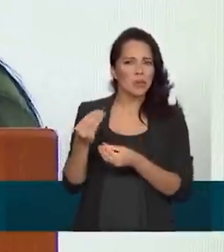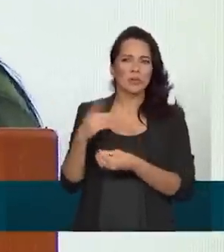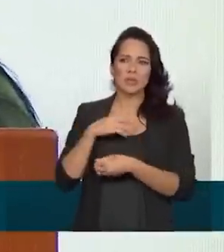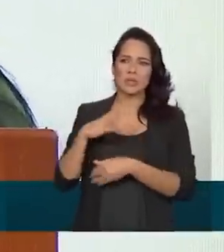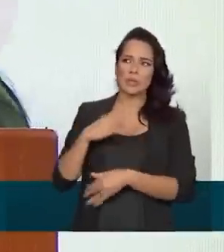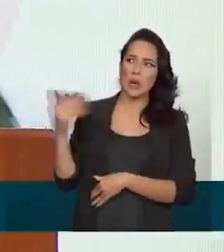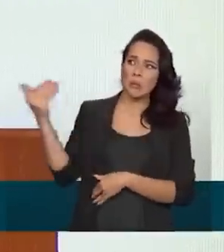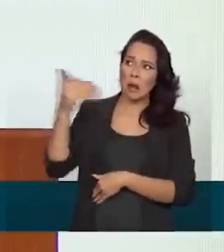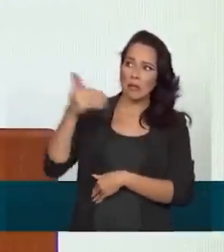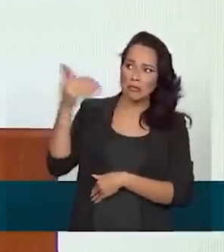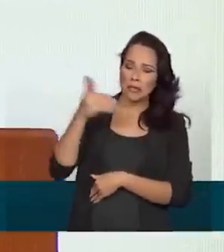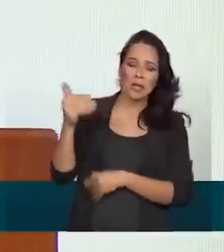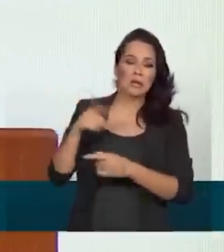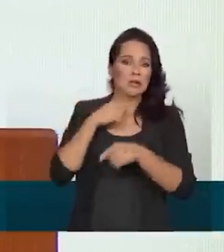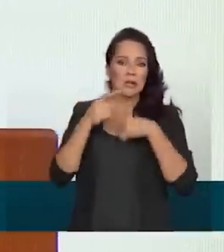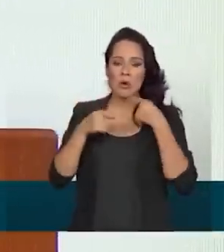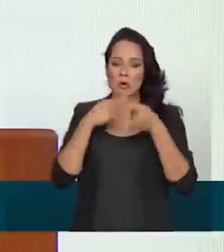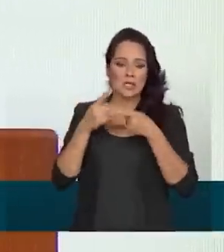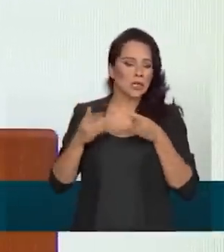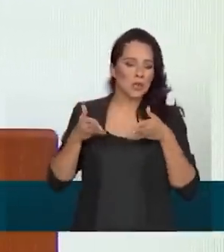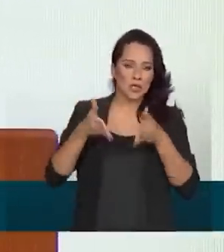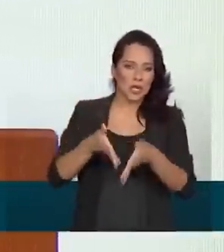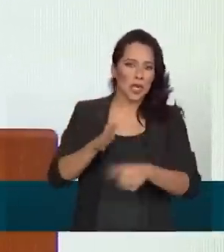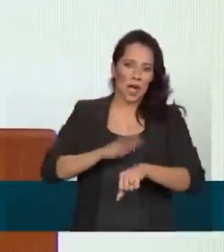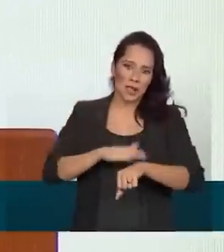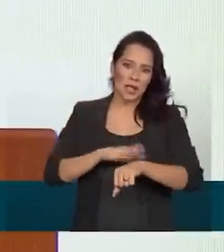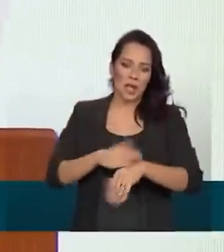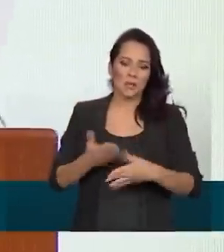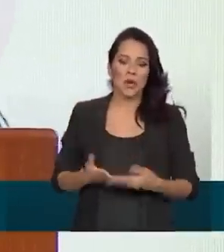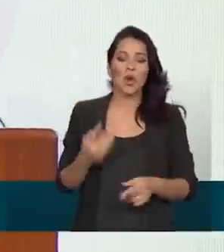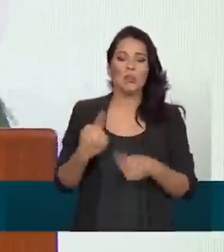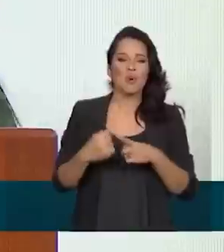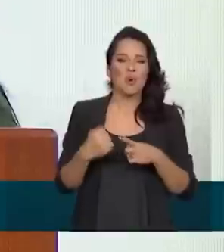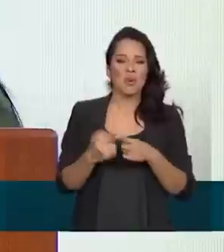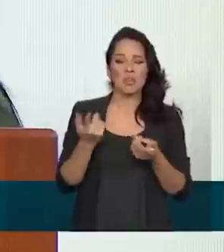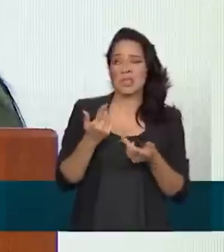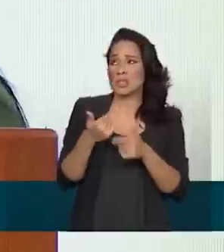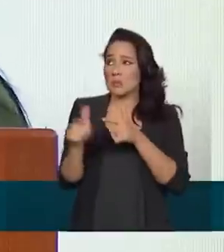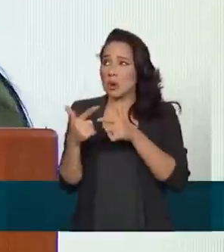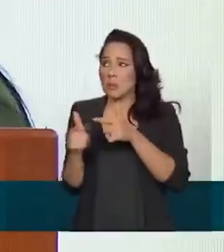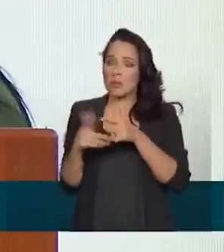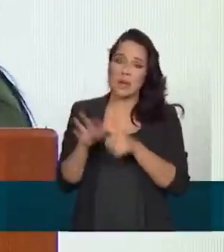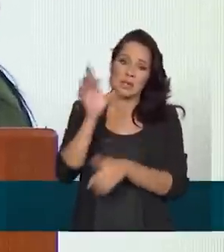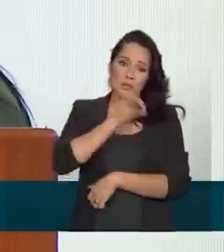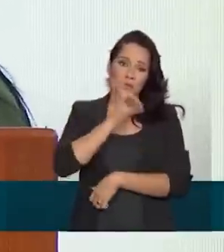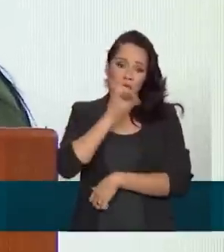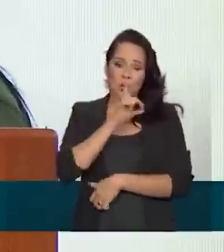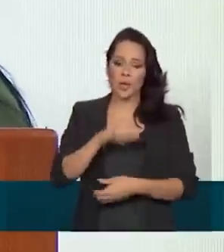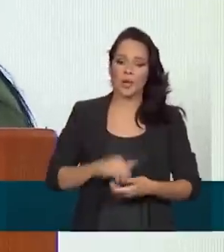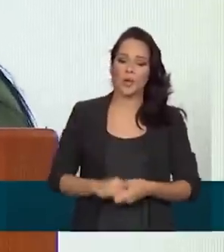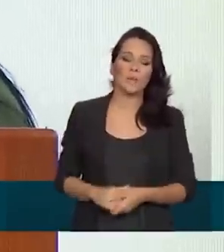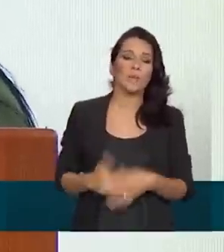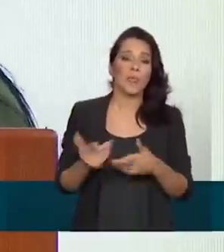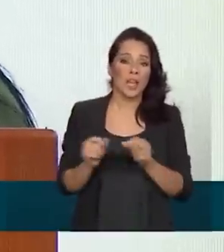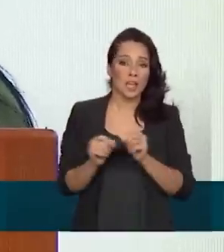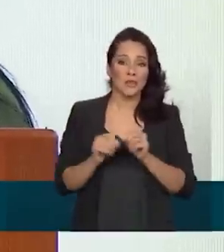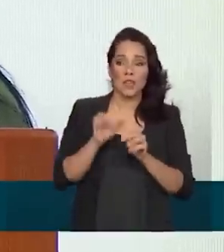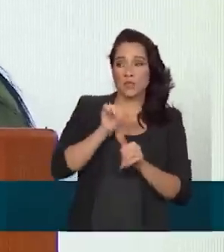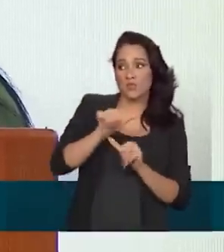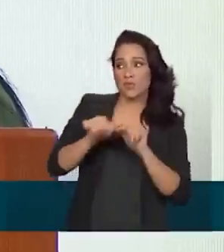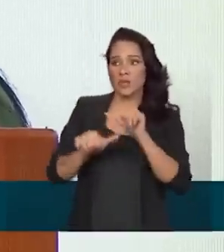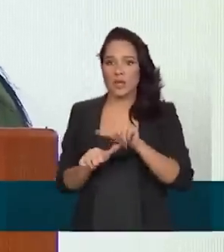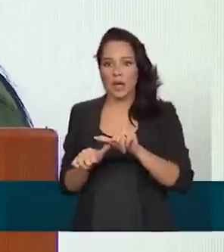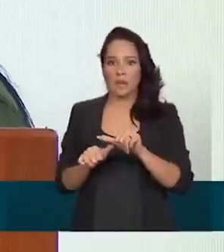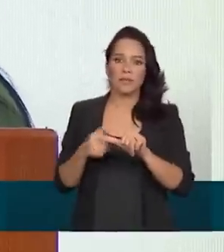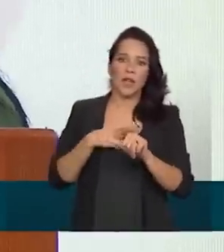na estrada, que não conseguiram chegar a tempo devido a esses transtornos do domingo e que fez alterar